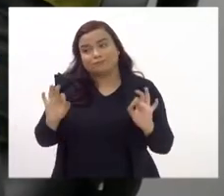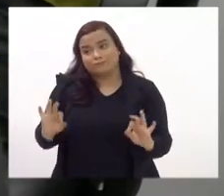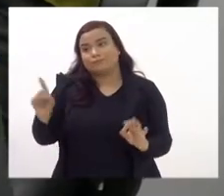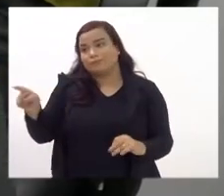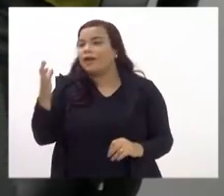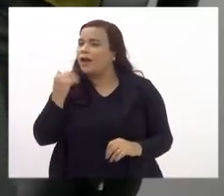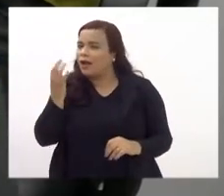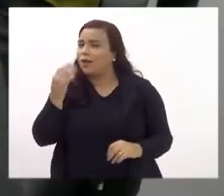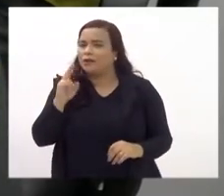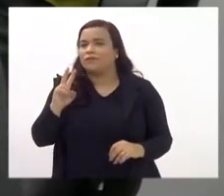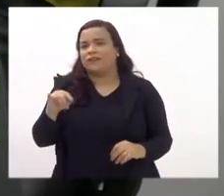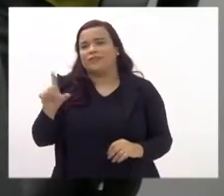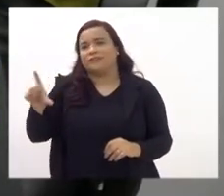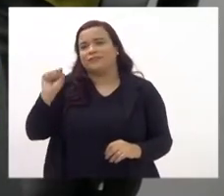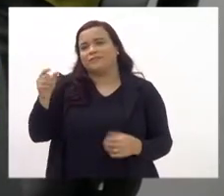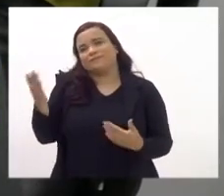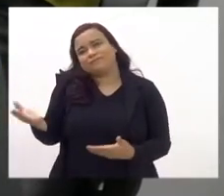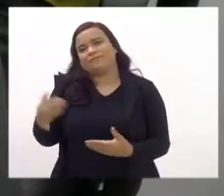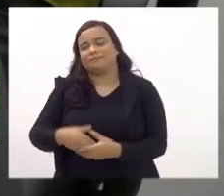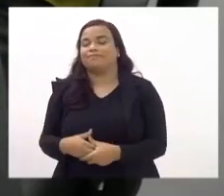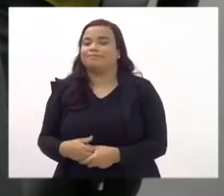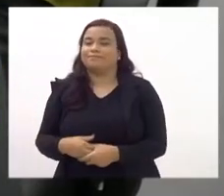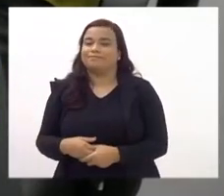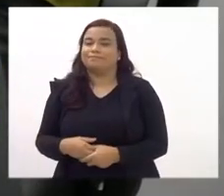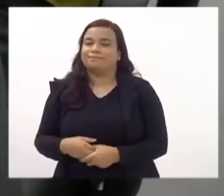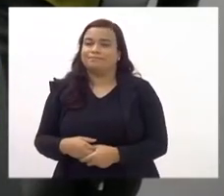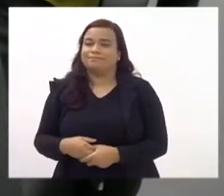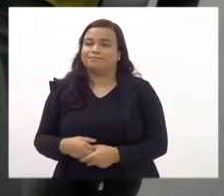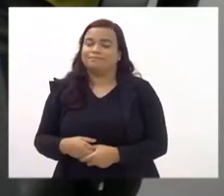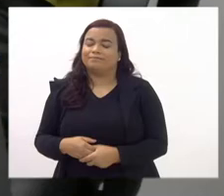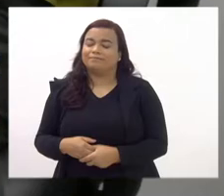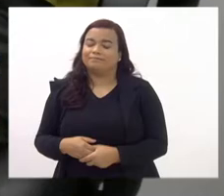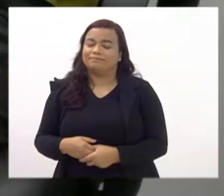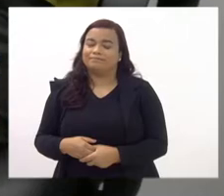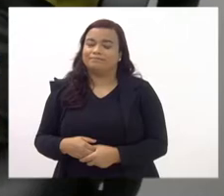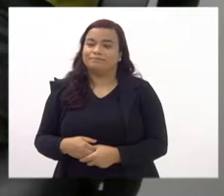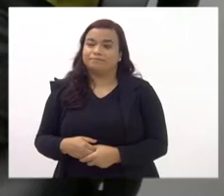ela, infelizmente, escolhe comer. Então,